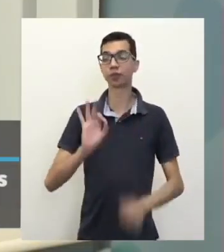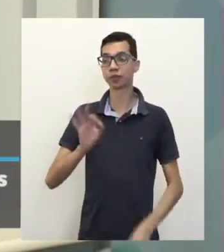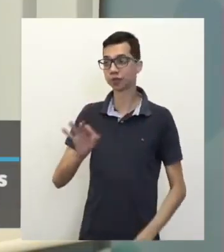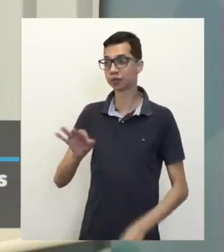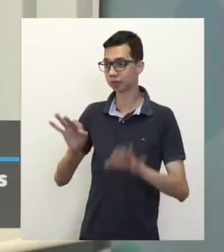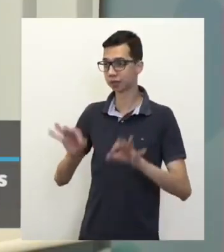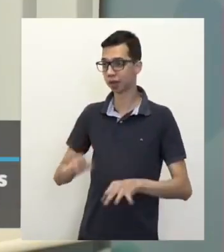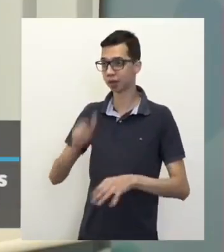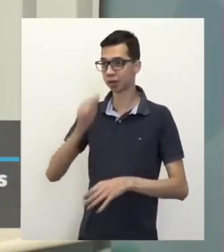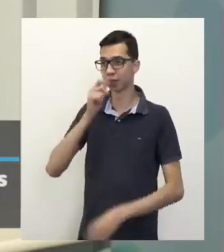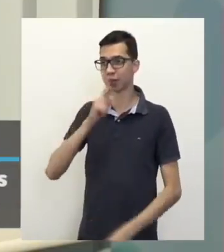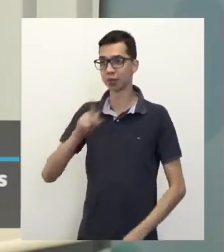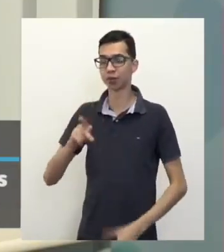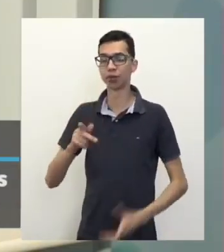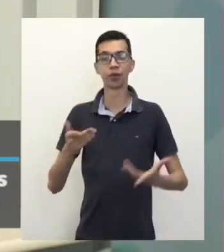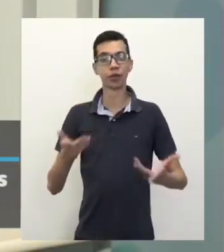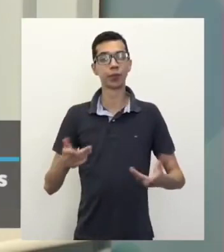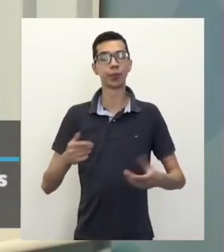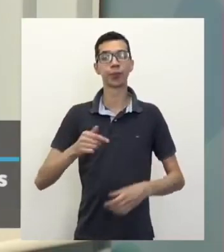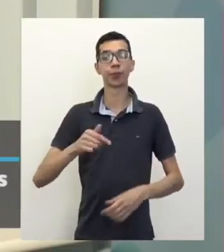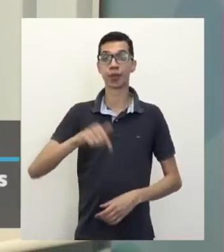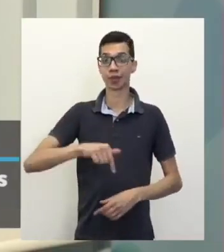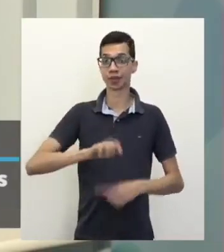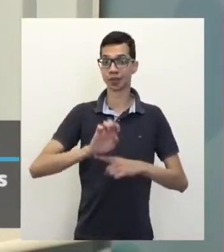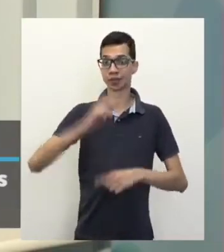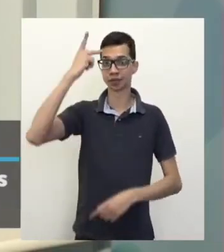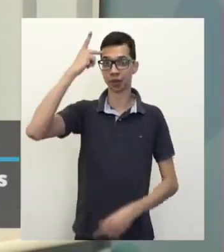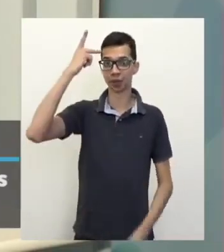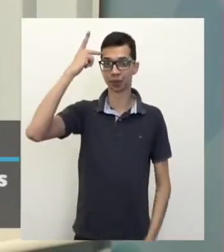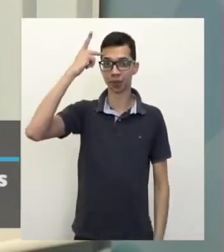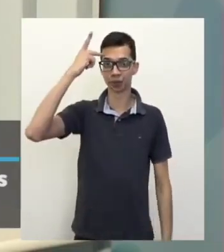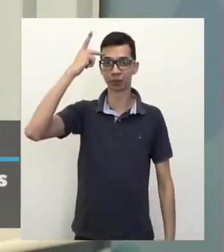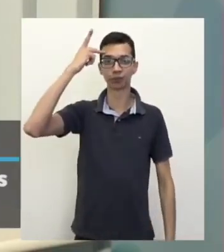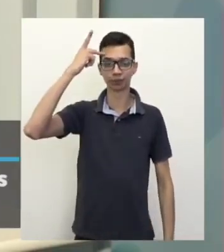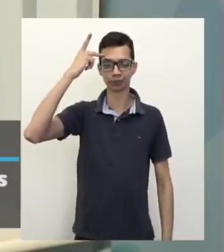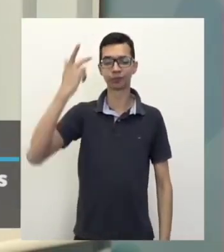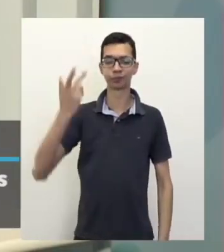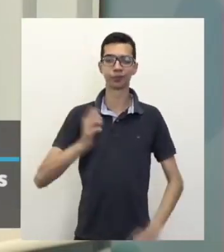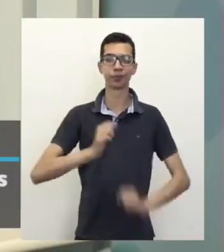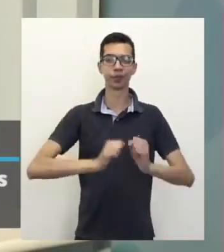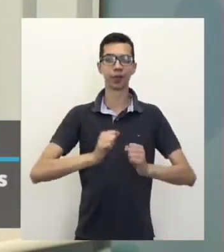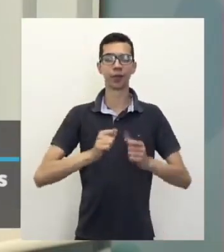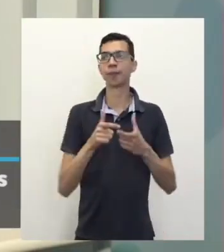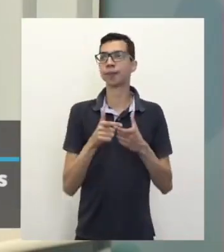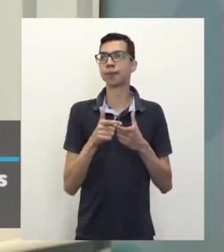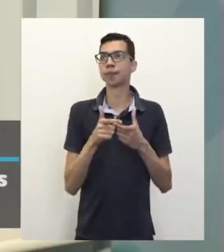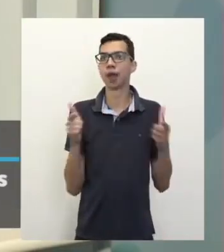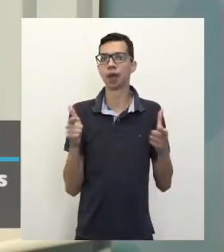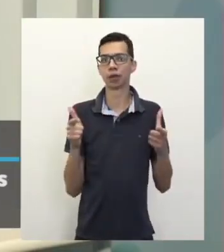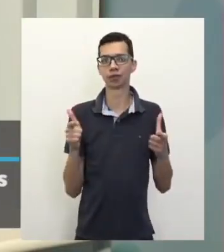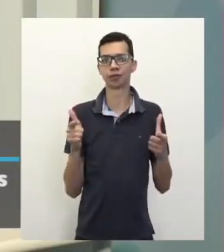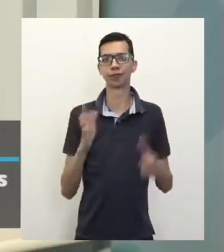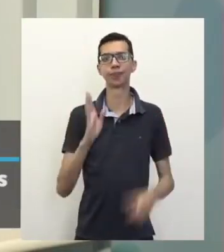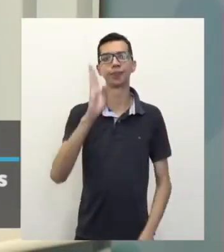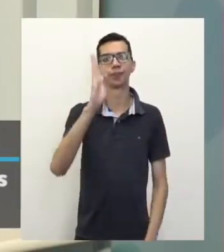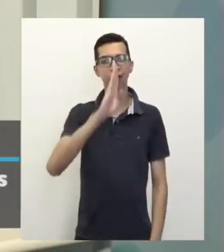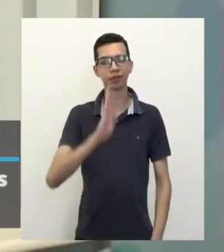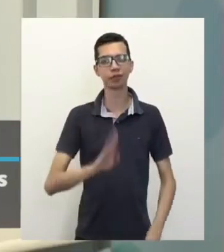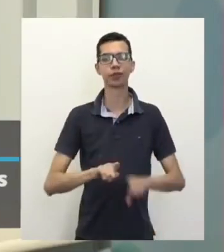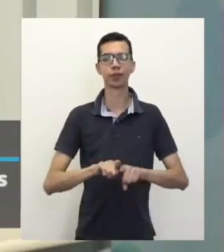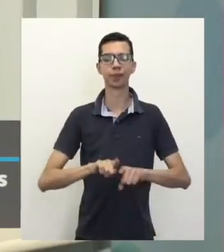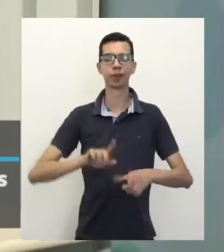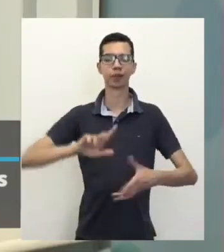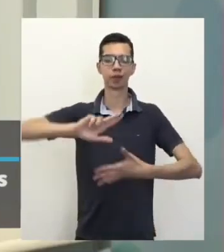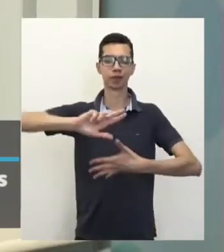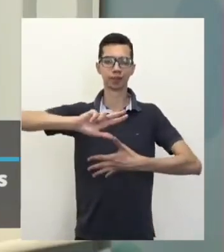Então, principalmente no estado de São Paulo, que é uma das regiões mais industrializadas do Brasil e da América